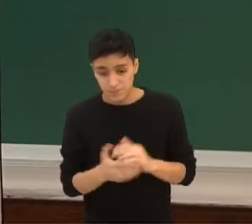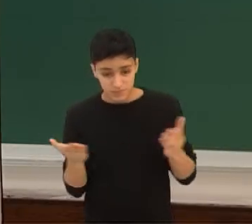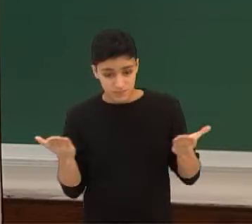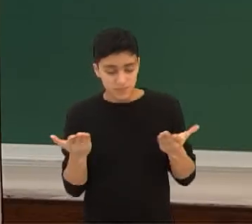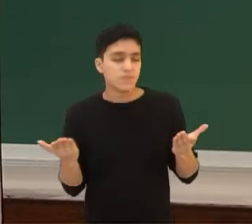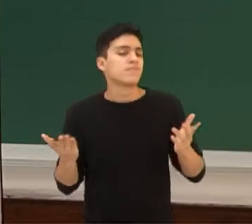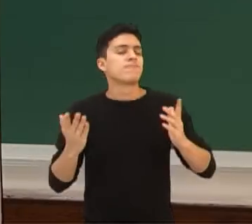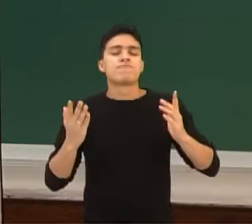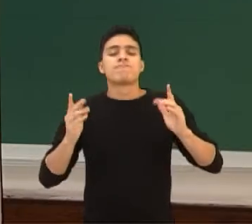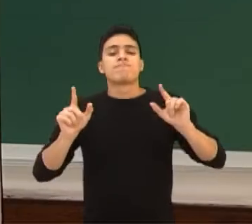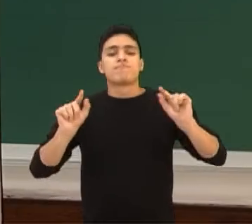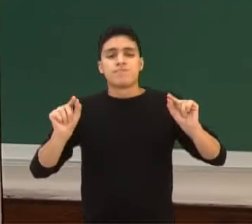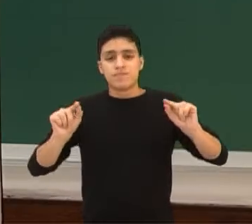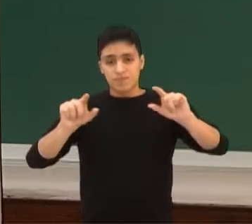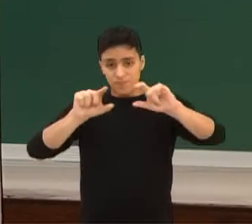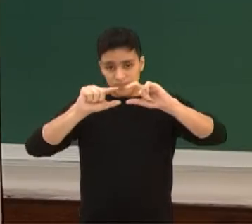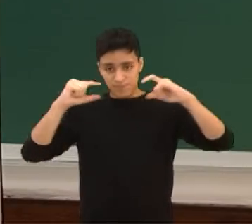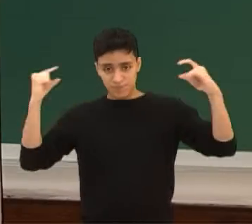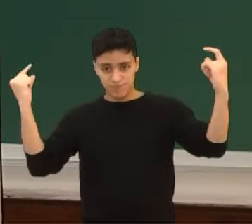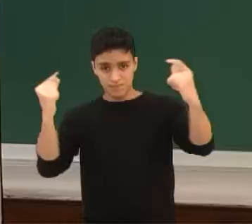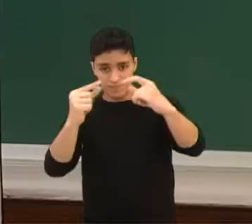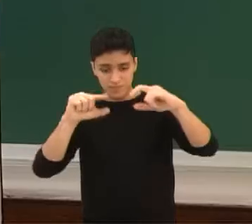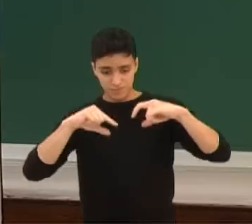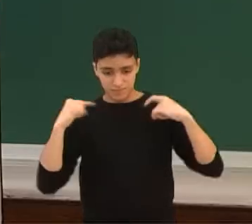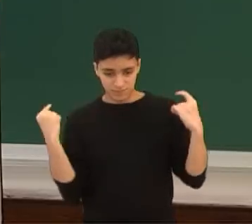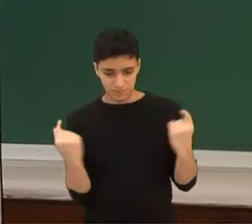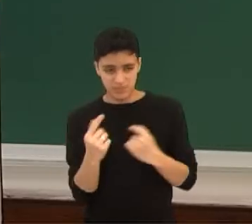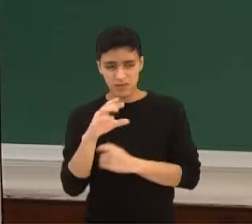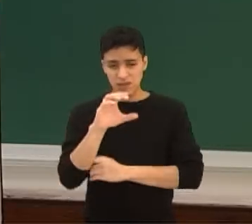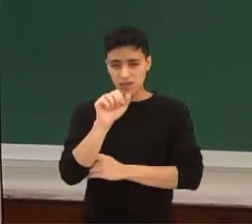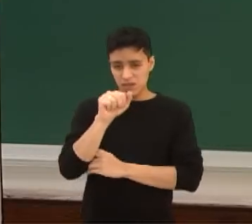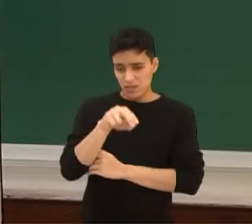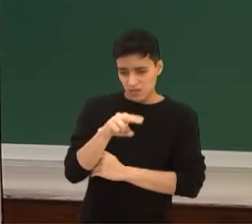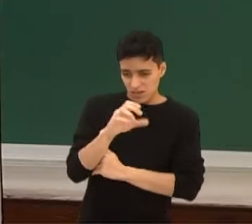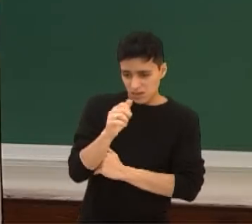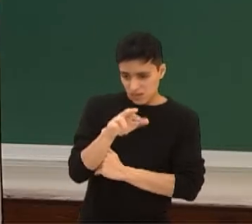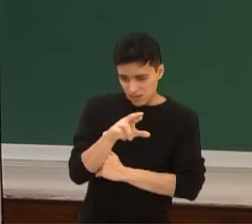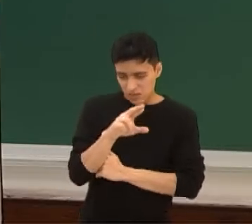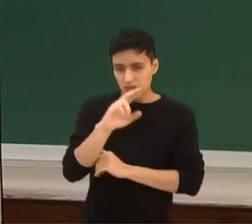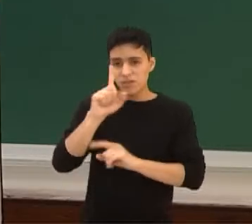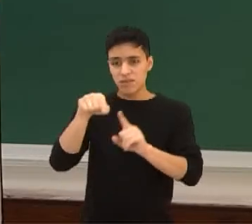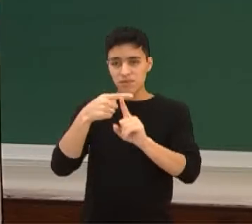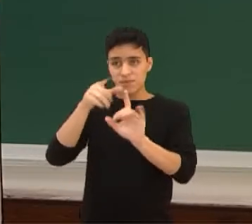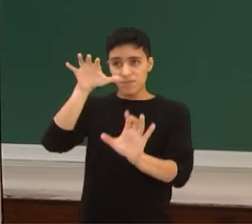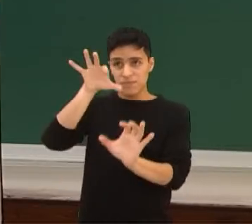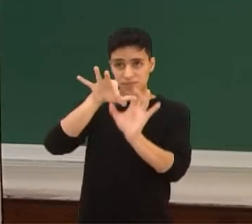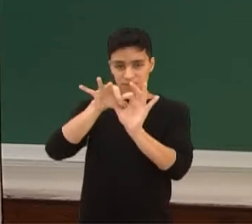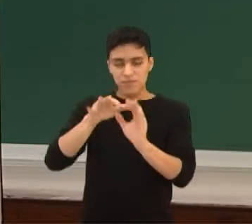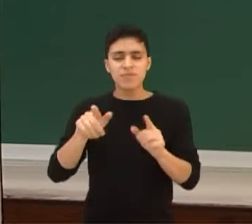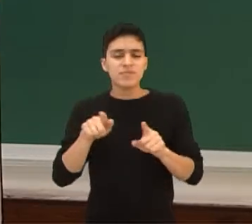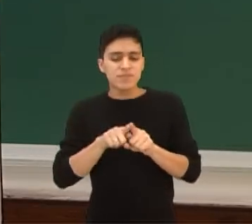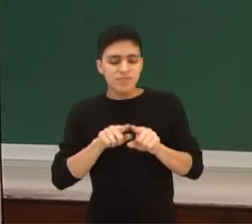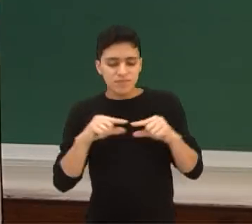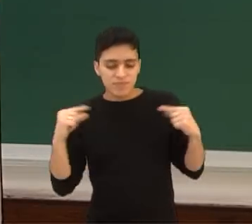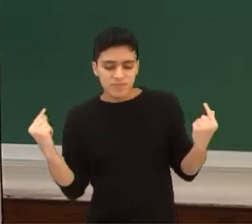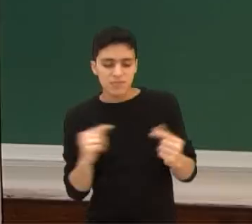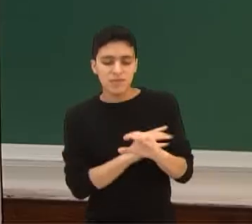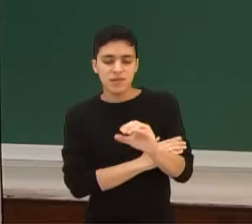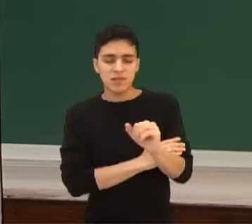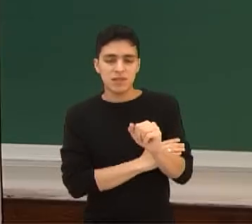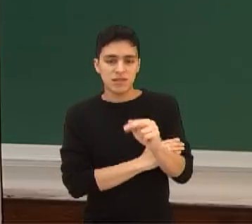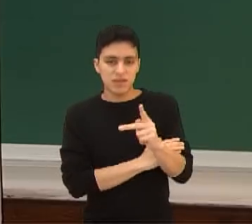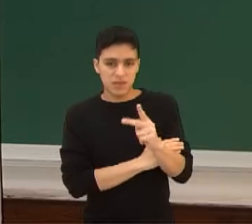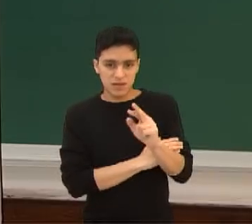Agora nós vamos tratar aquelas que estão entre Trópico de Câncer e o Círculo Polar Ártico e o Trópico de Capricórnio e o